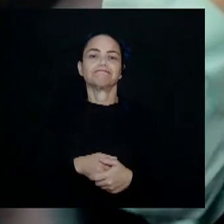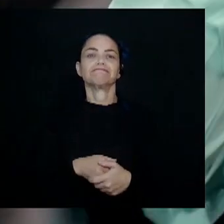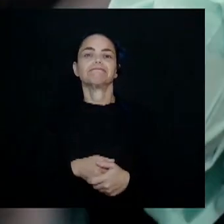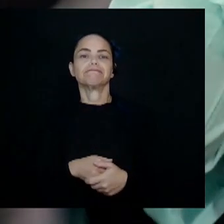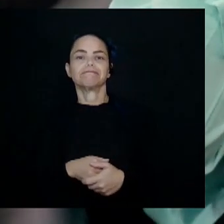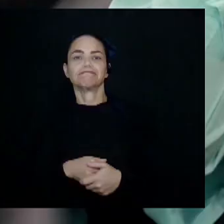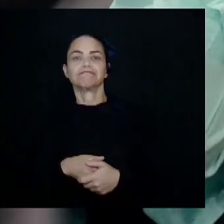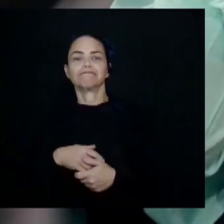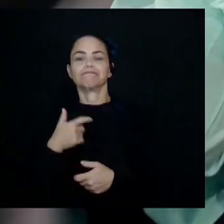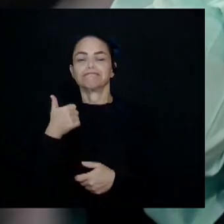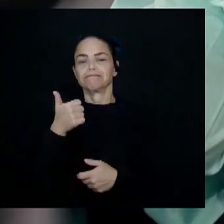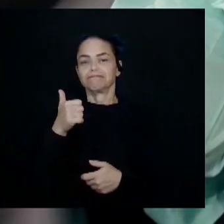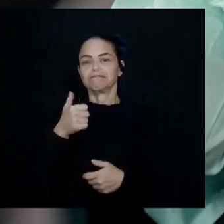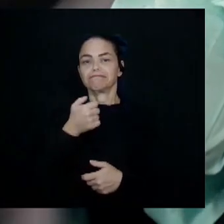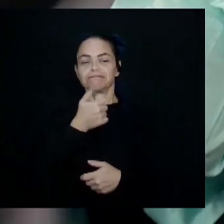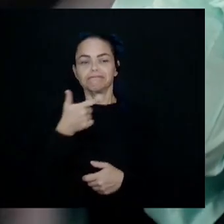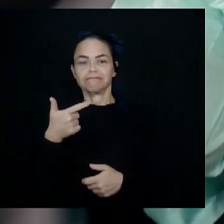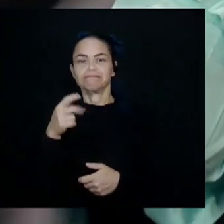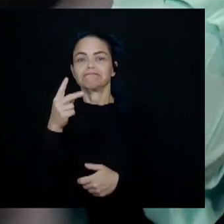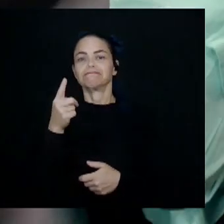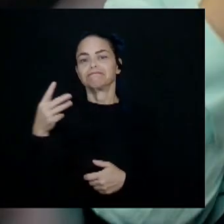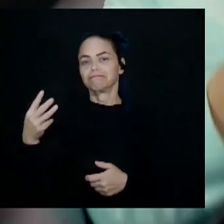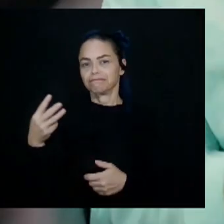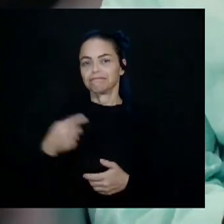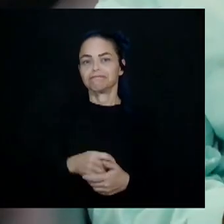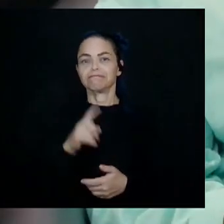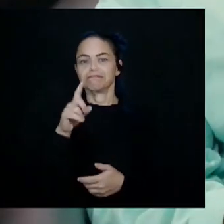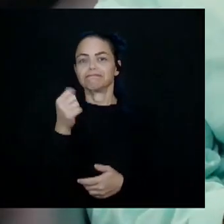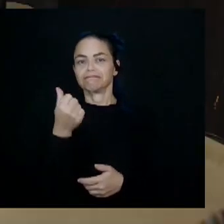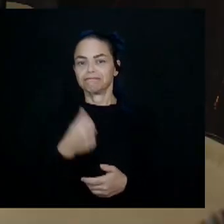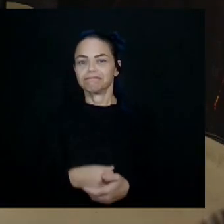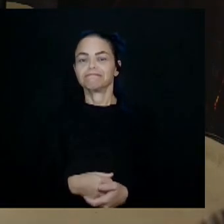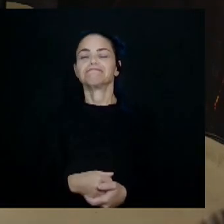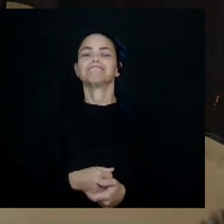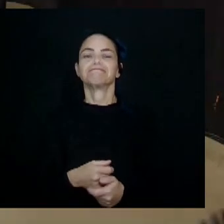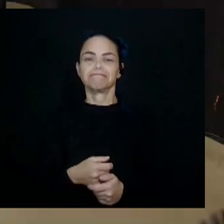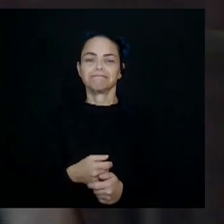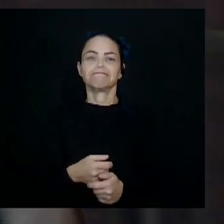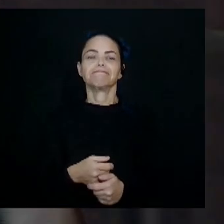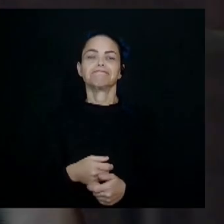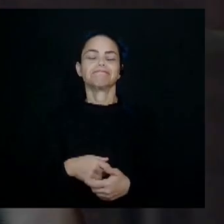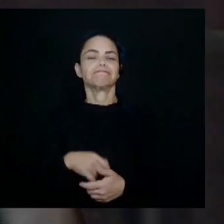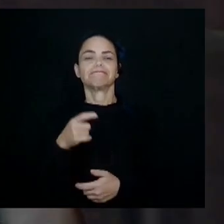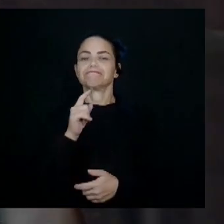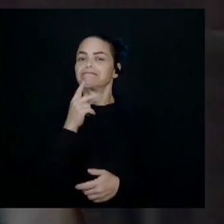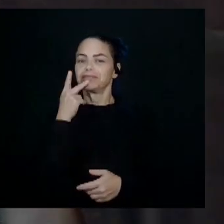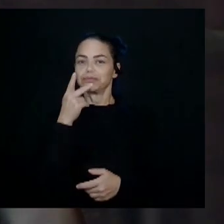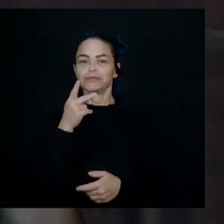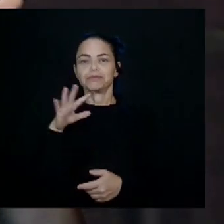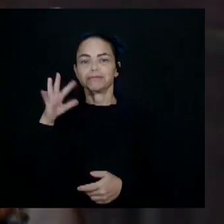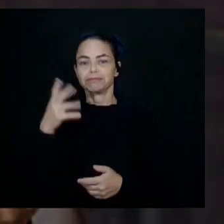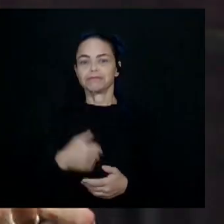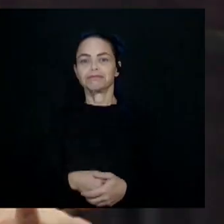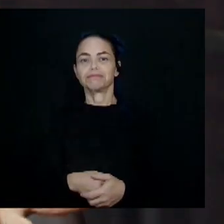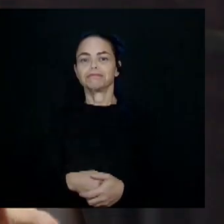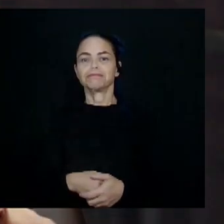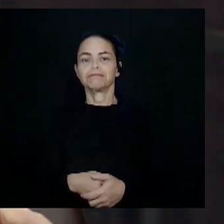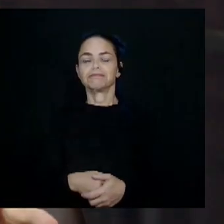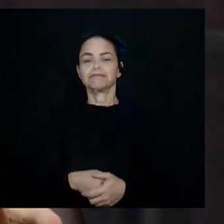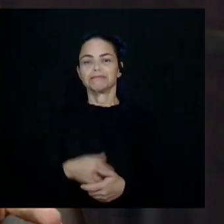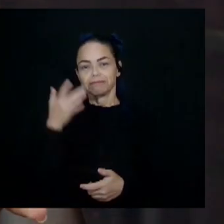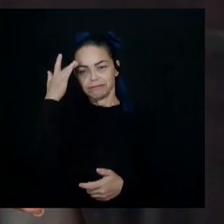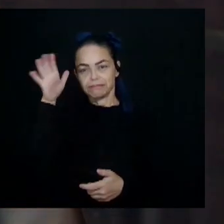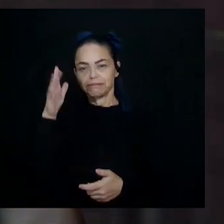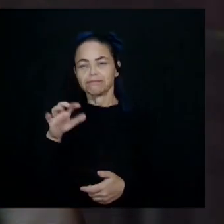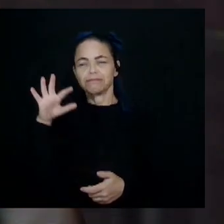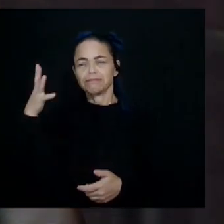tem 12, outro tem 13, outro tem 16. E aí não conta o que aconteceu, porque não sabe nem falar o que aconteceu,